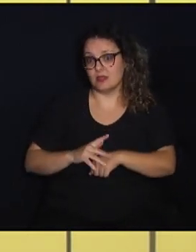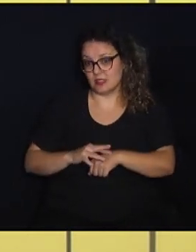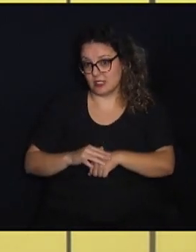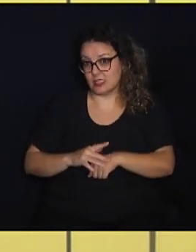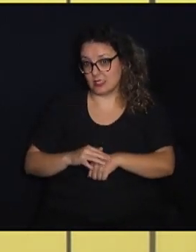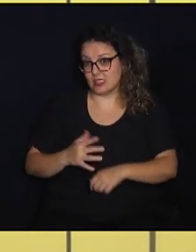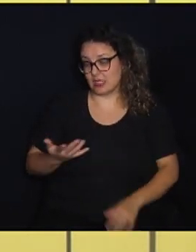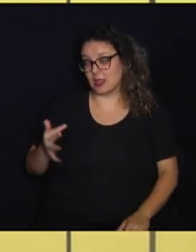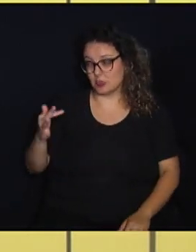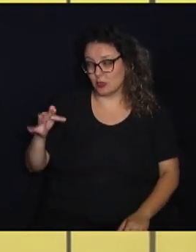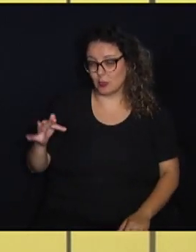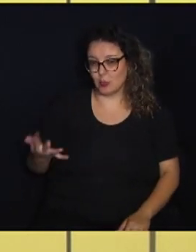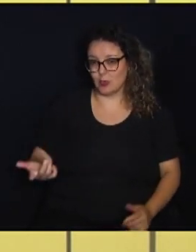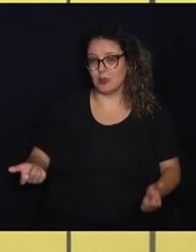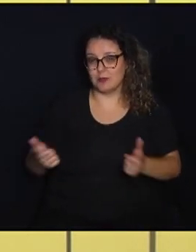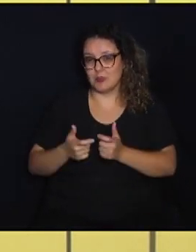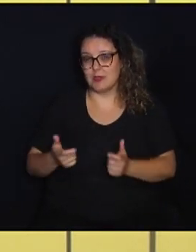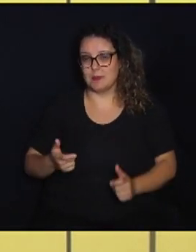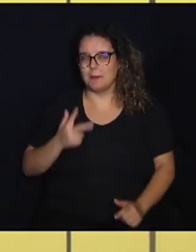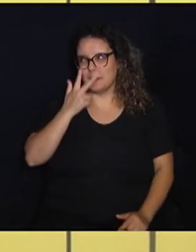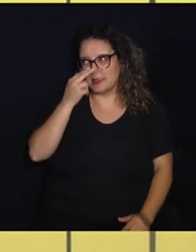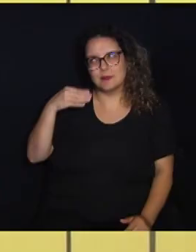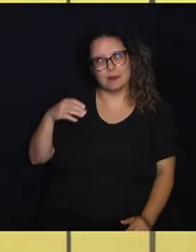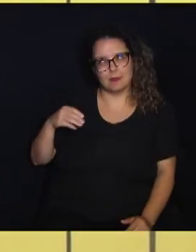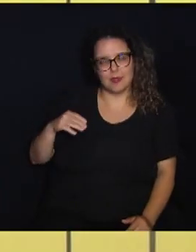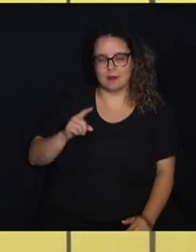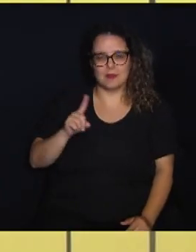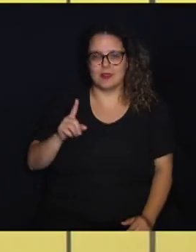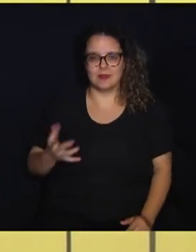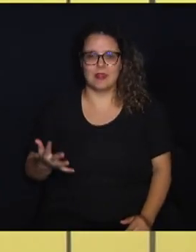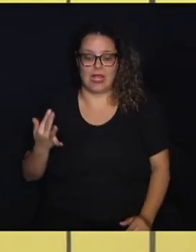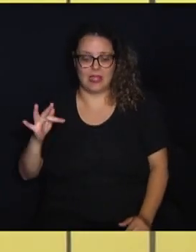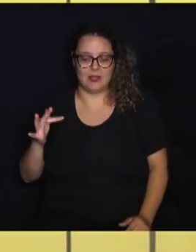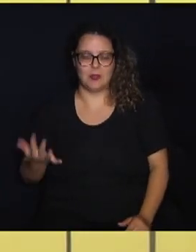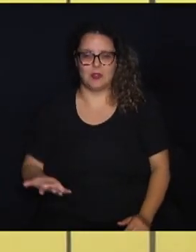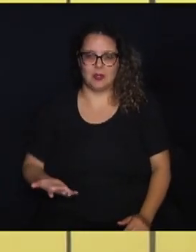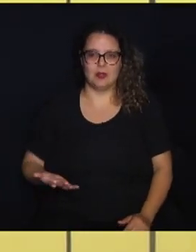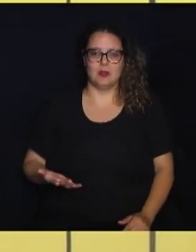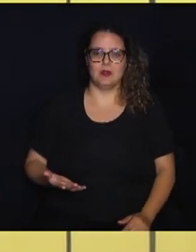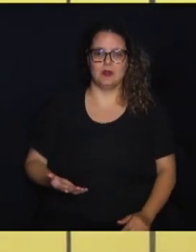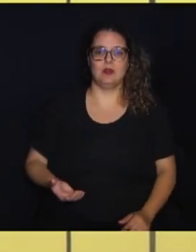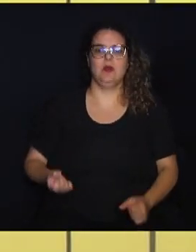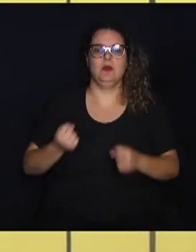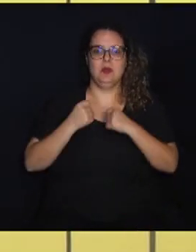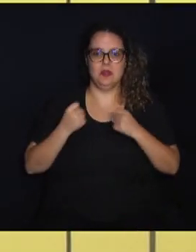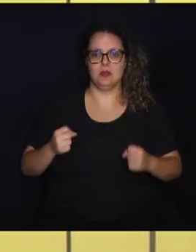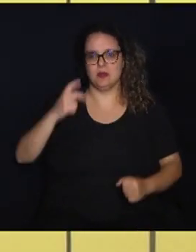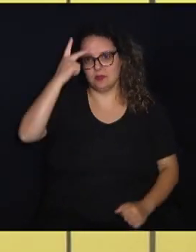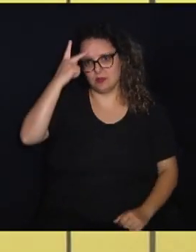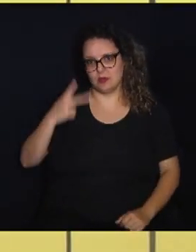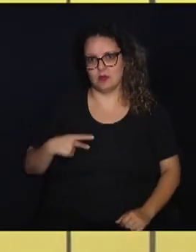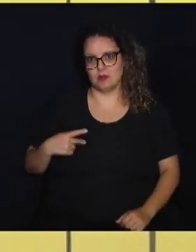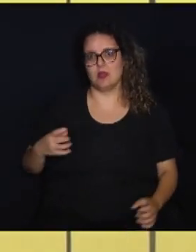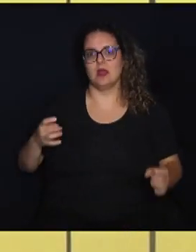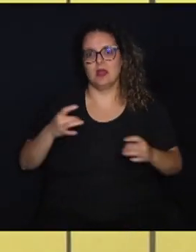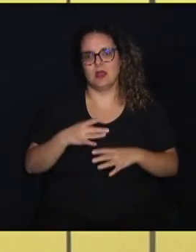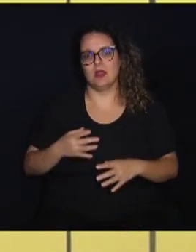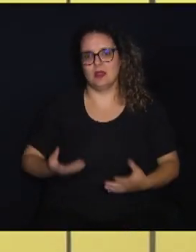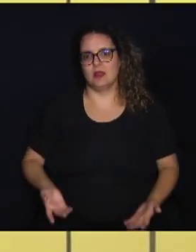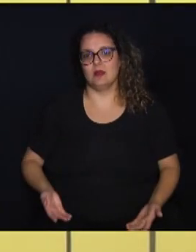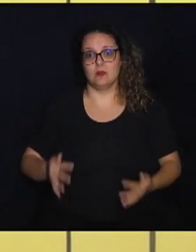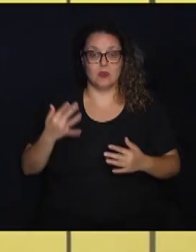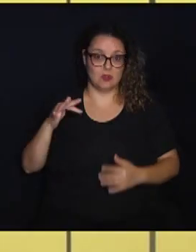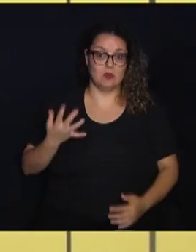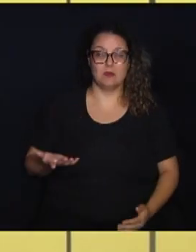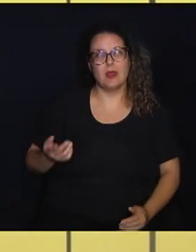por mais que pareça um meme, mas não é. Tá. O próprio exercício tira a dor do exercício. É um paradoxo, vamos dizer assim,